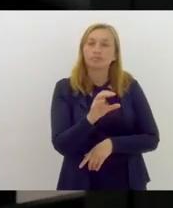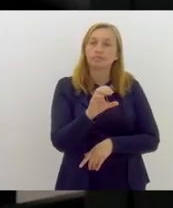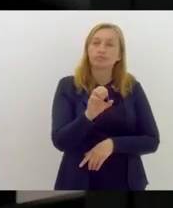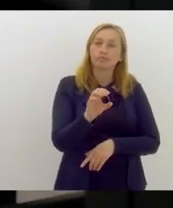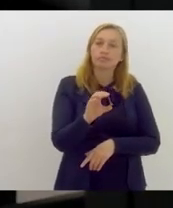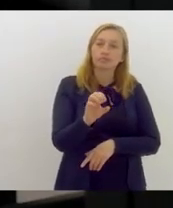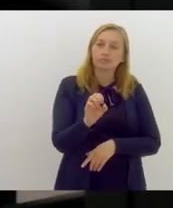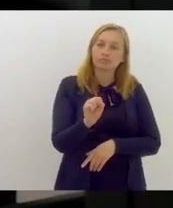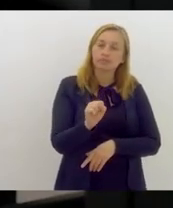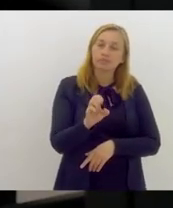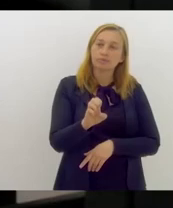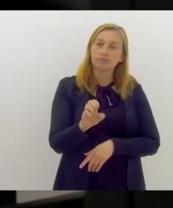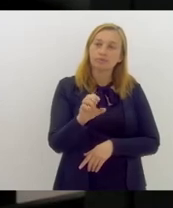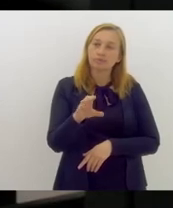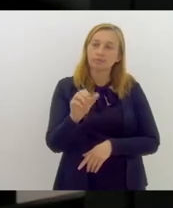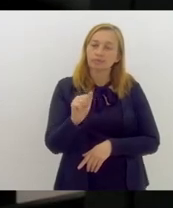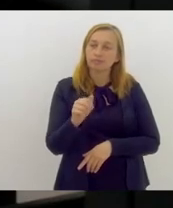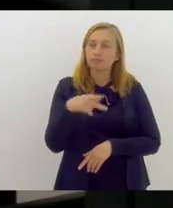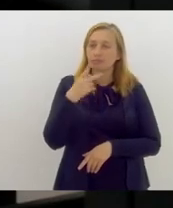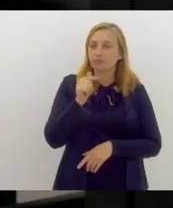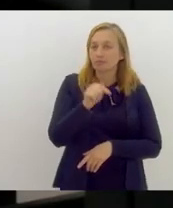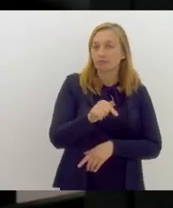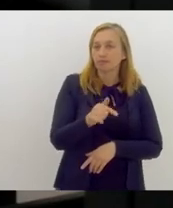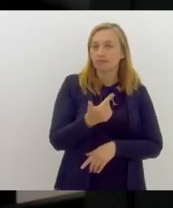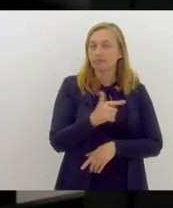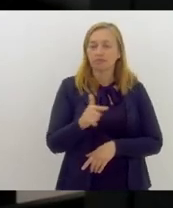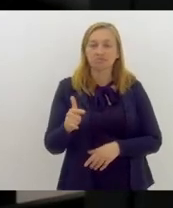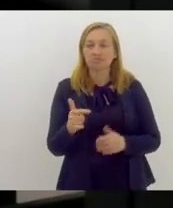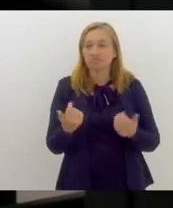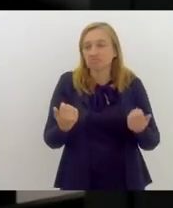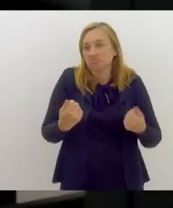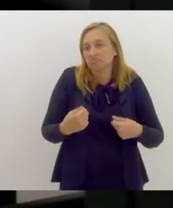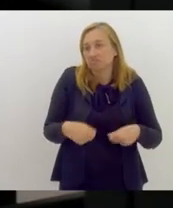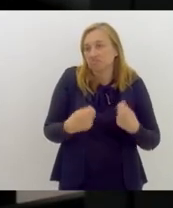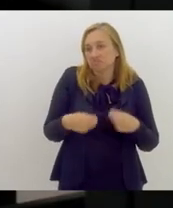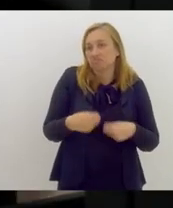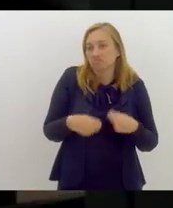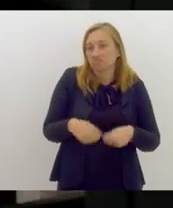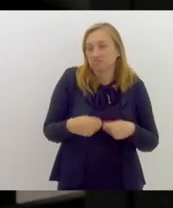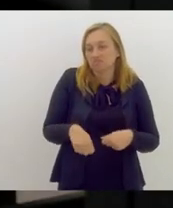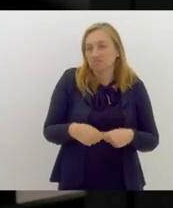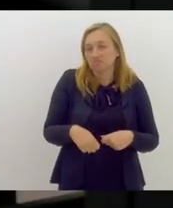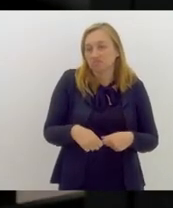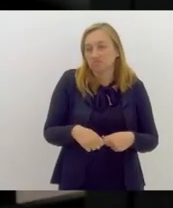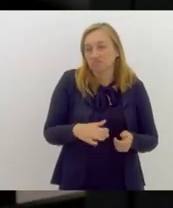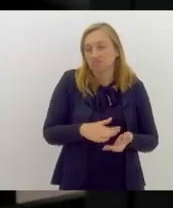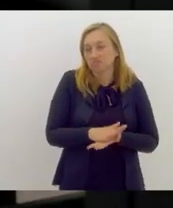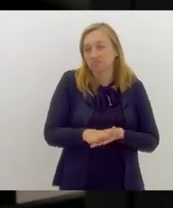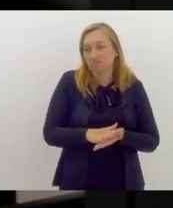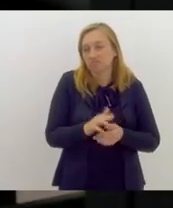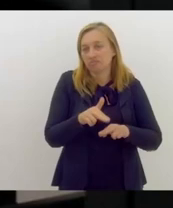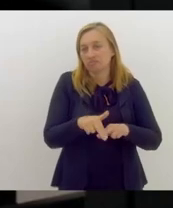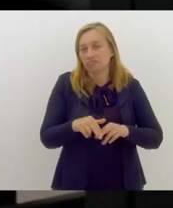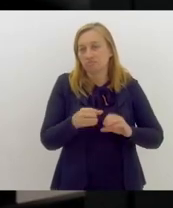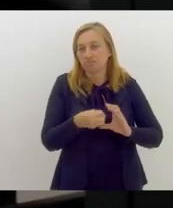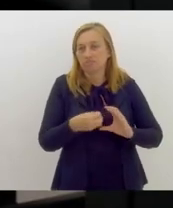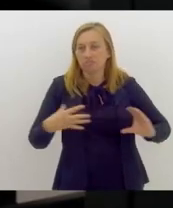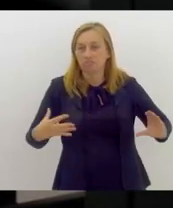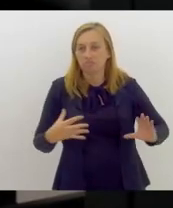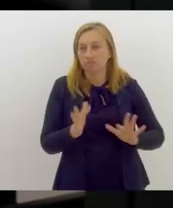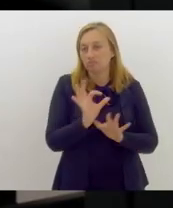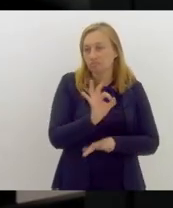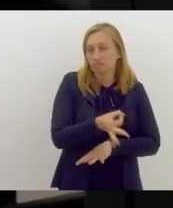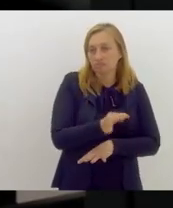como foi falado aqui que não haveria a necessidade de se fazer o enima por conta de características específicas